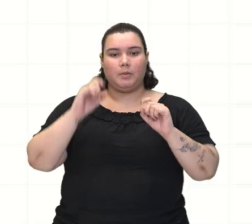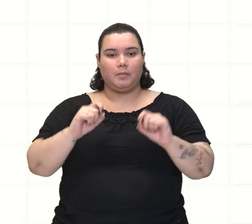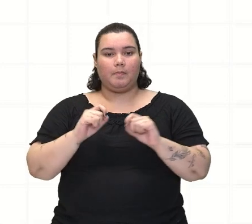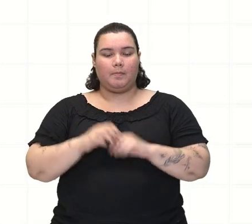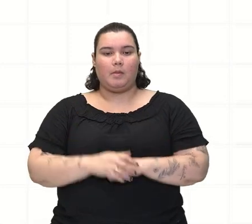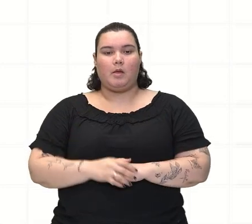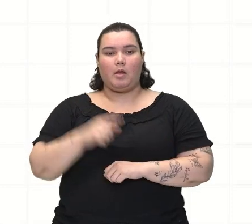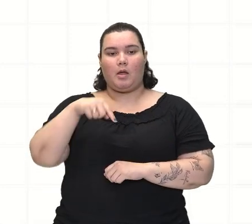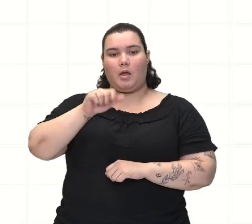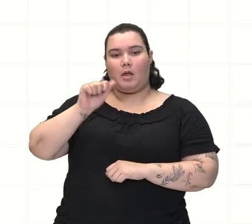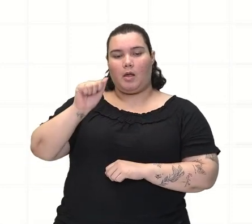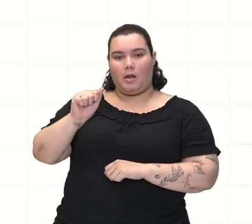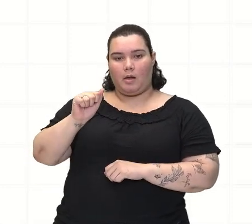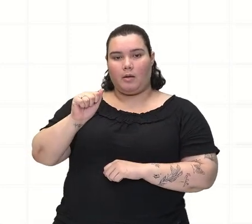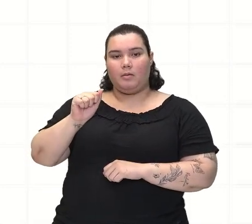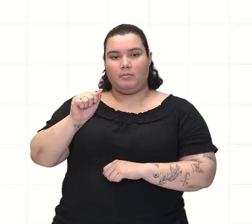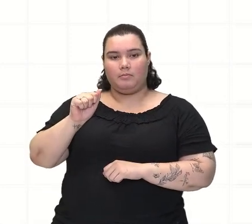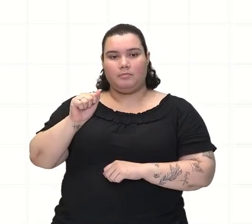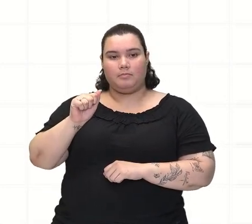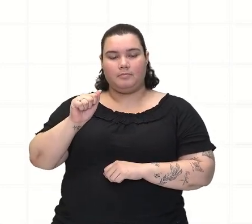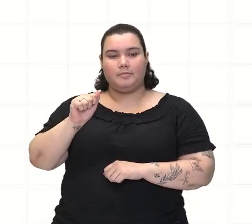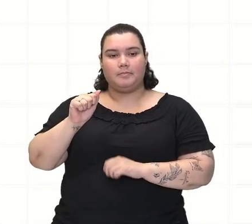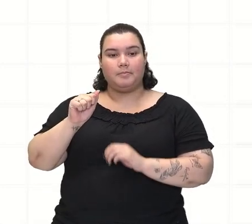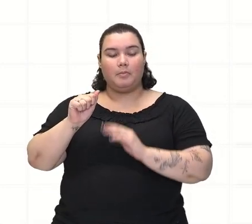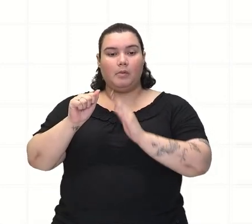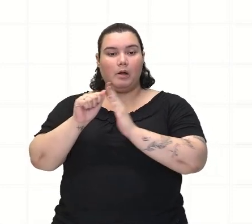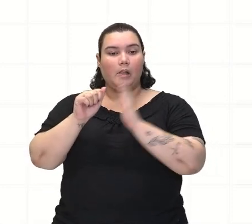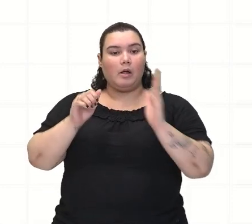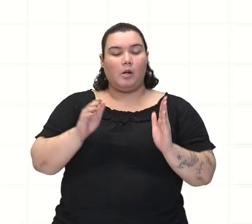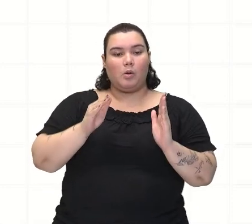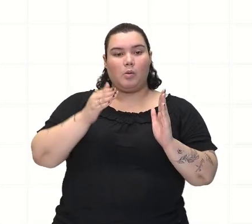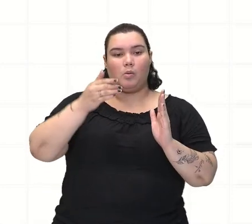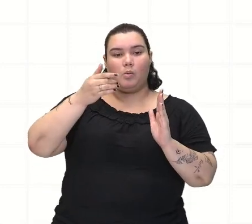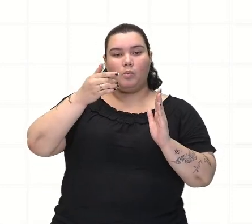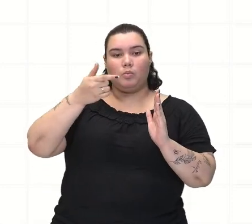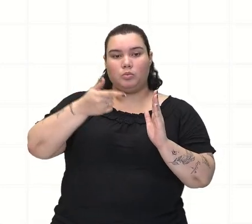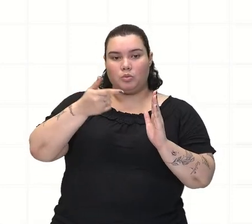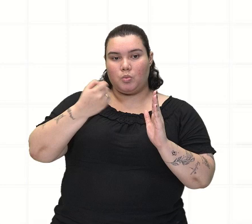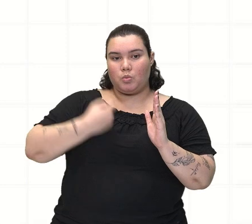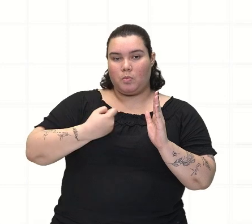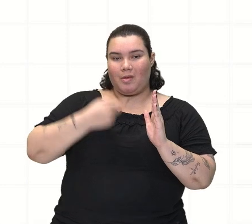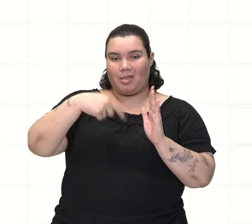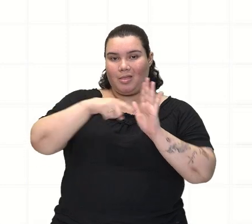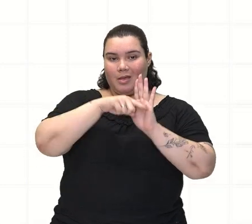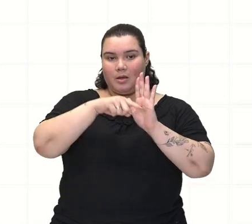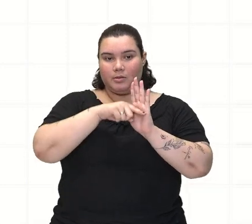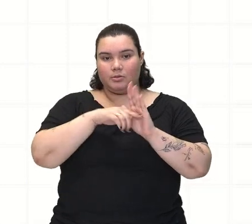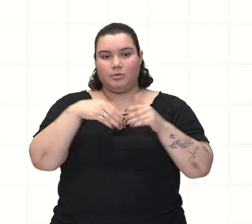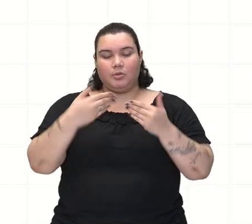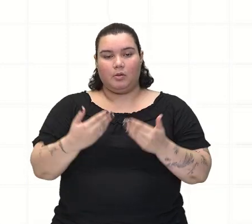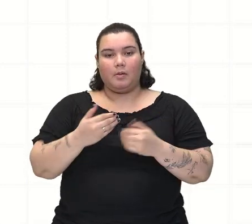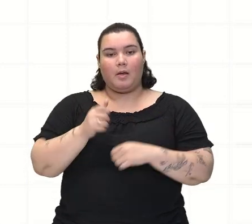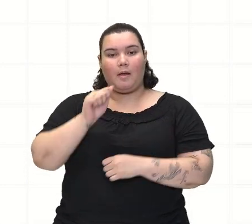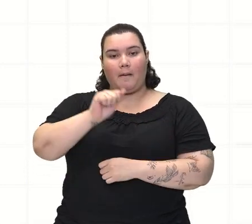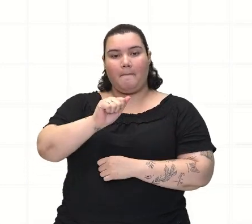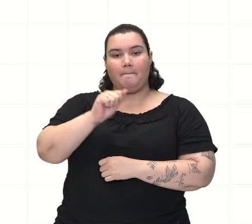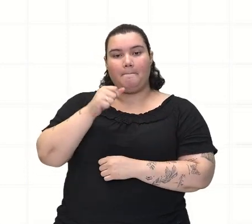a... Como aqui no meio, o segundo termo, o termo que vem na frente de x é negativo, vai ser